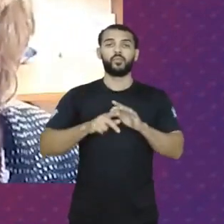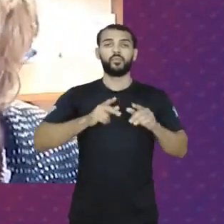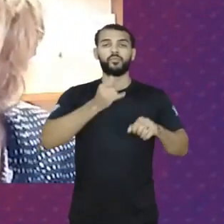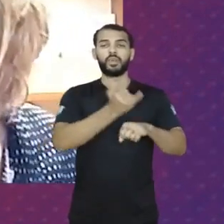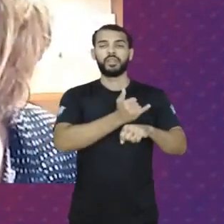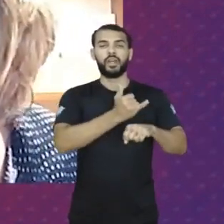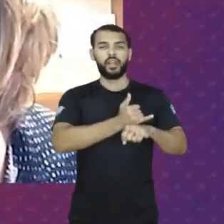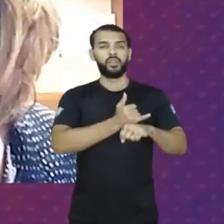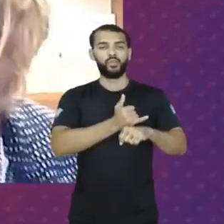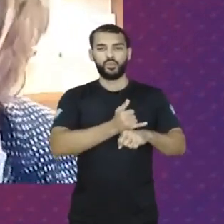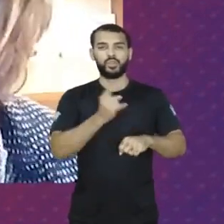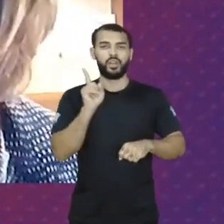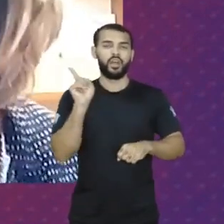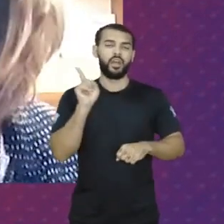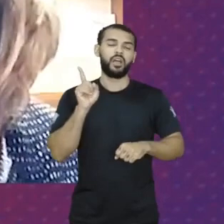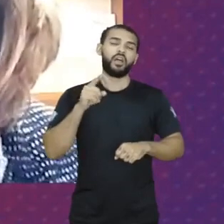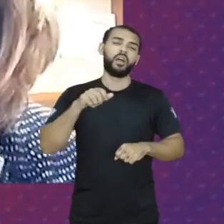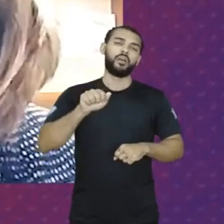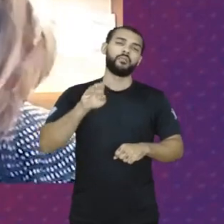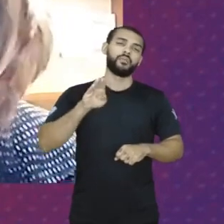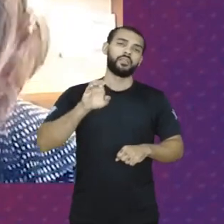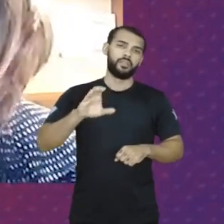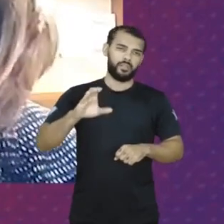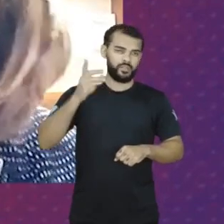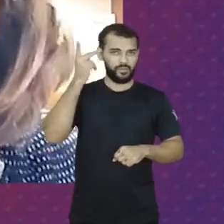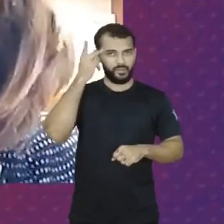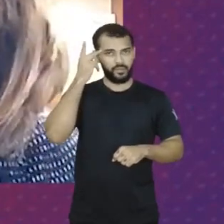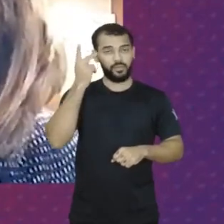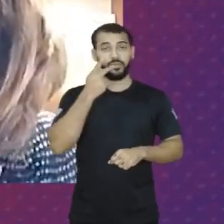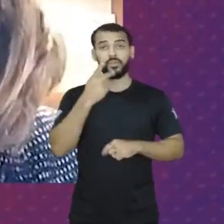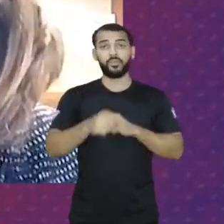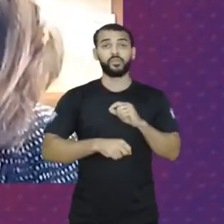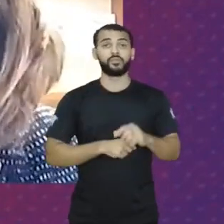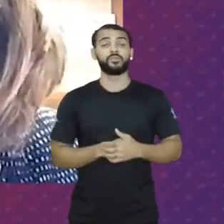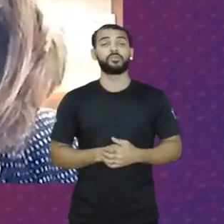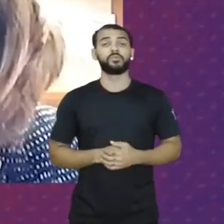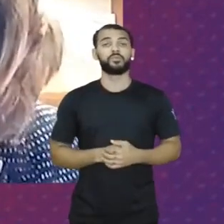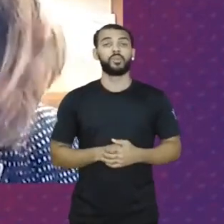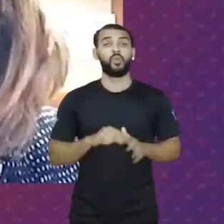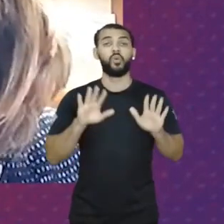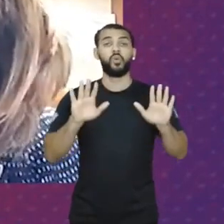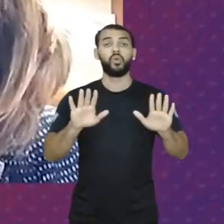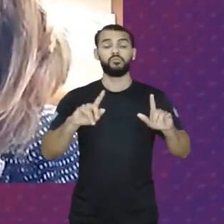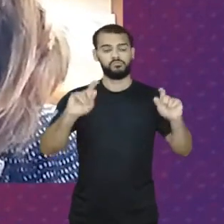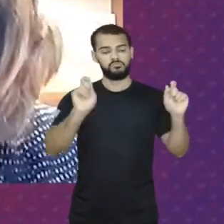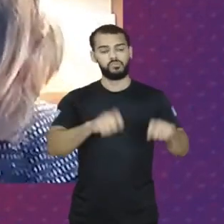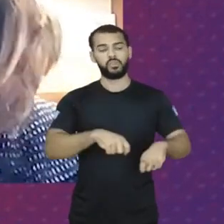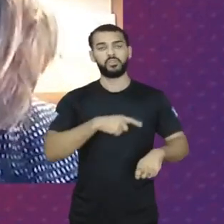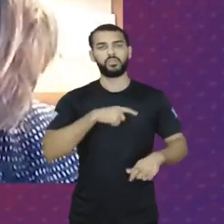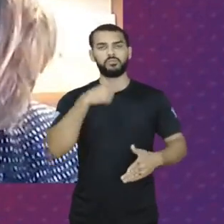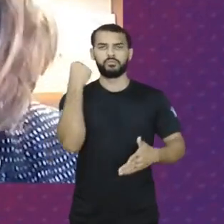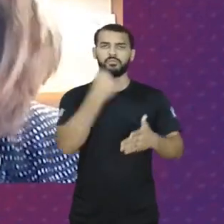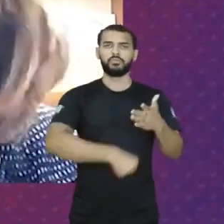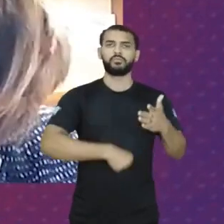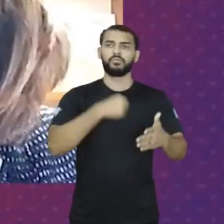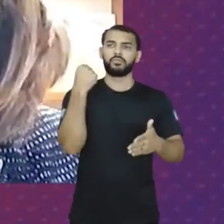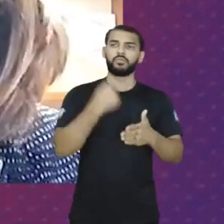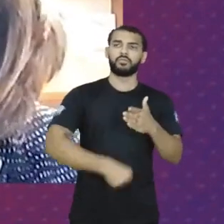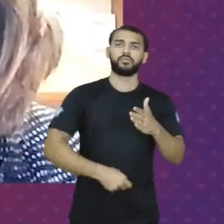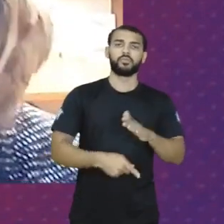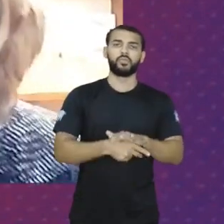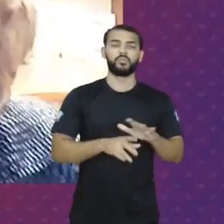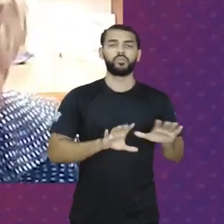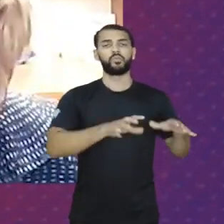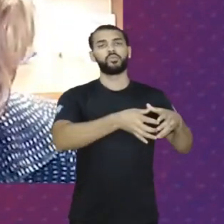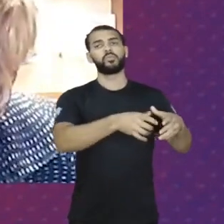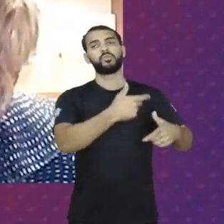marco fundamental. E eu lembro que Lula dizia: nunca ousem duvidar da capacidade de luta e de organização da classe